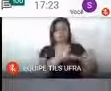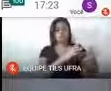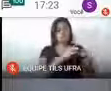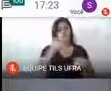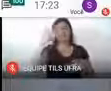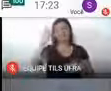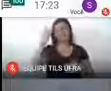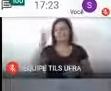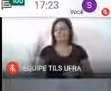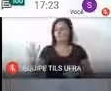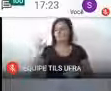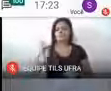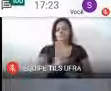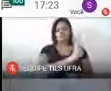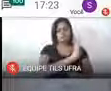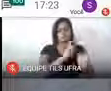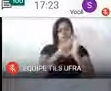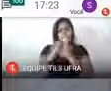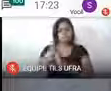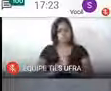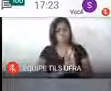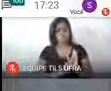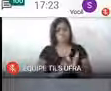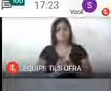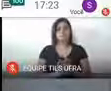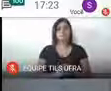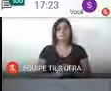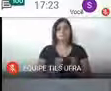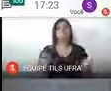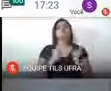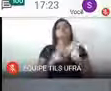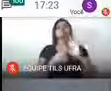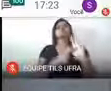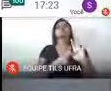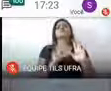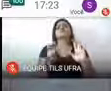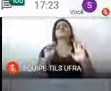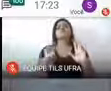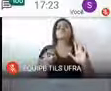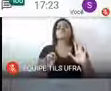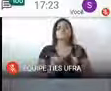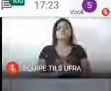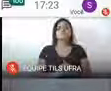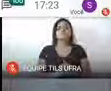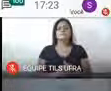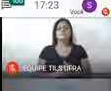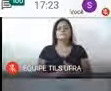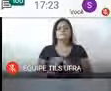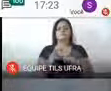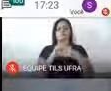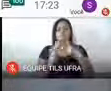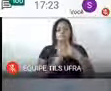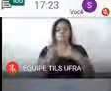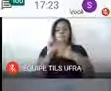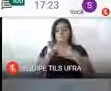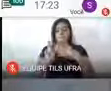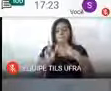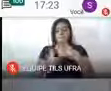E ela apresenta aqui os 3 itens lexicais estudados, né,